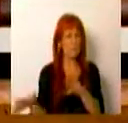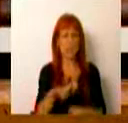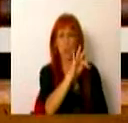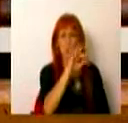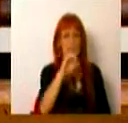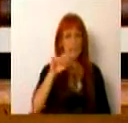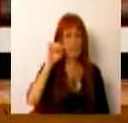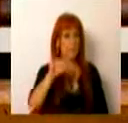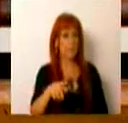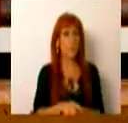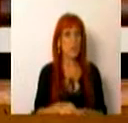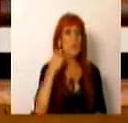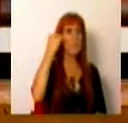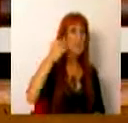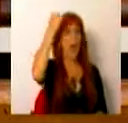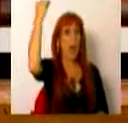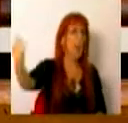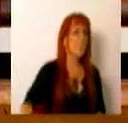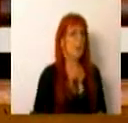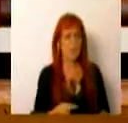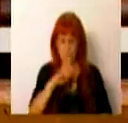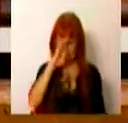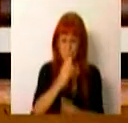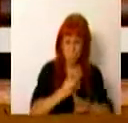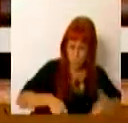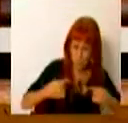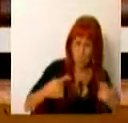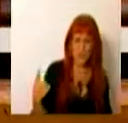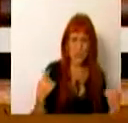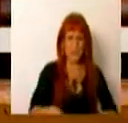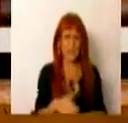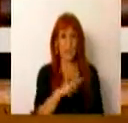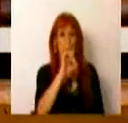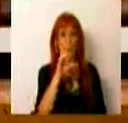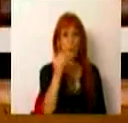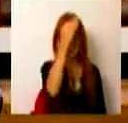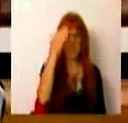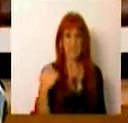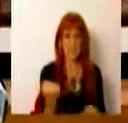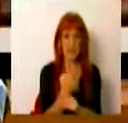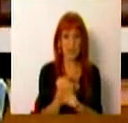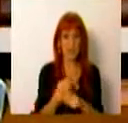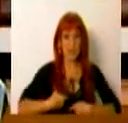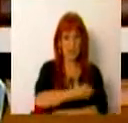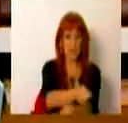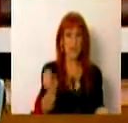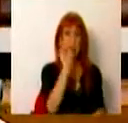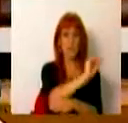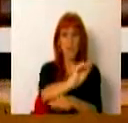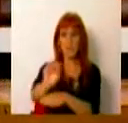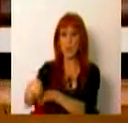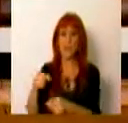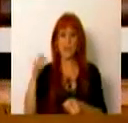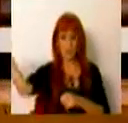400 mil, são particularmente empreendedores, detendo perto de 80% da atividade na distribuição alimentar,